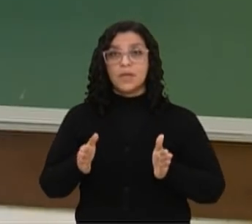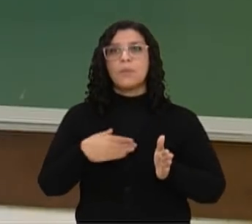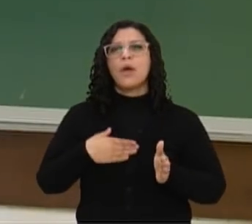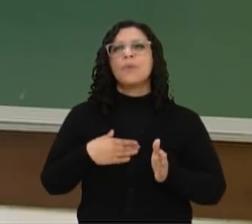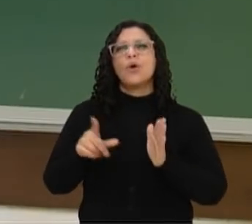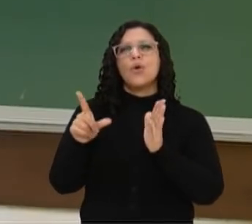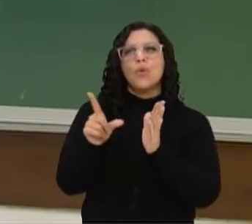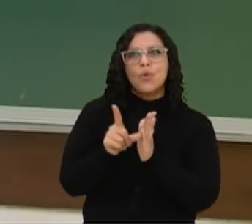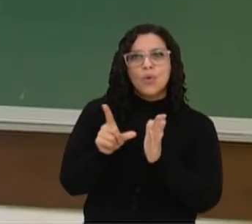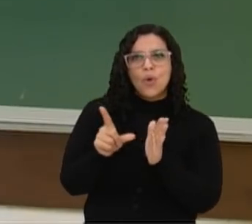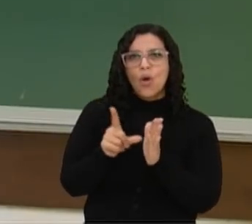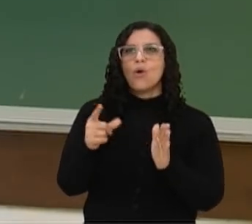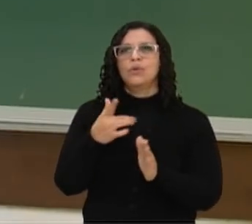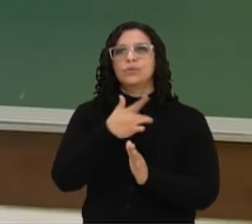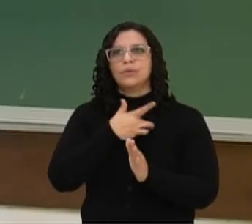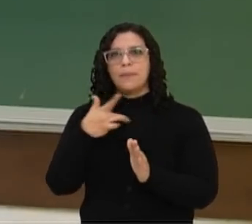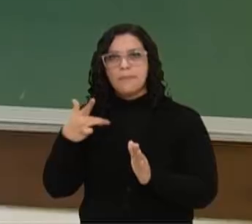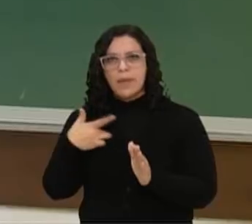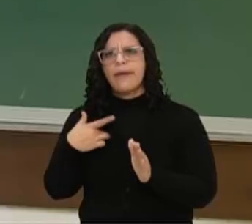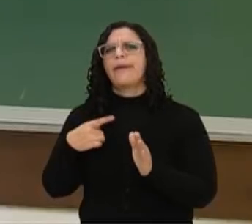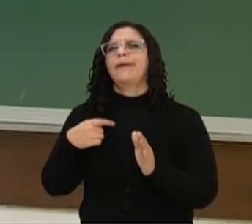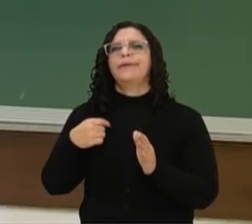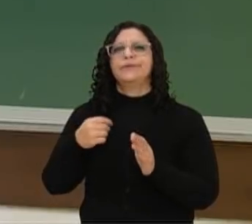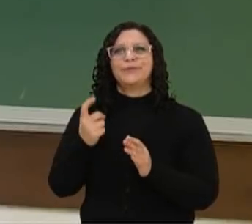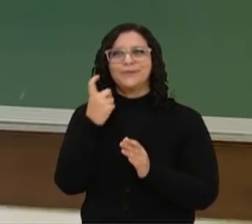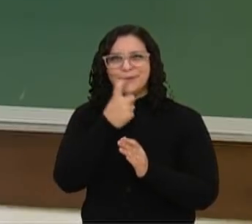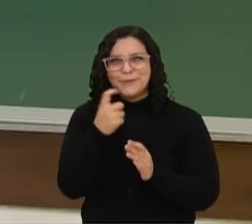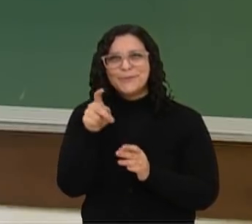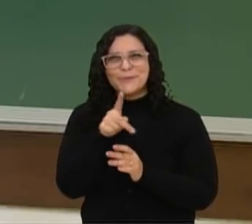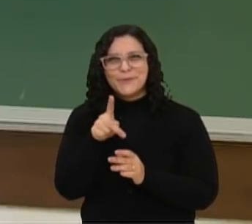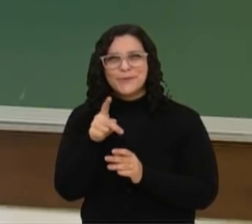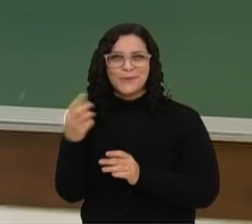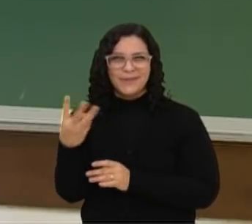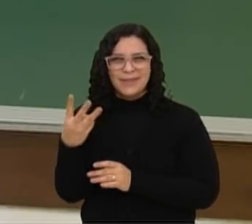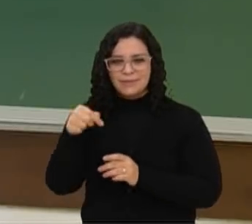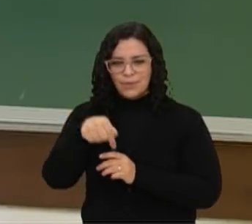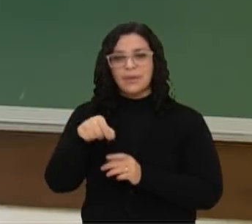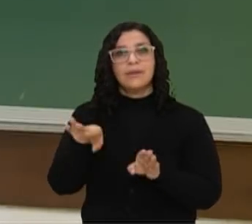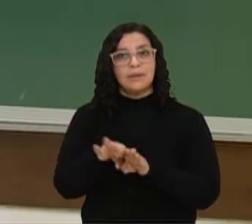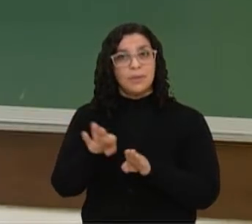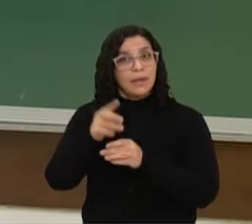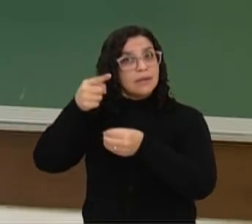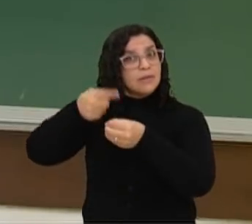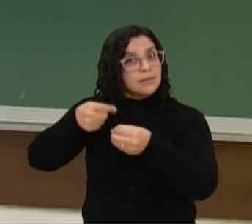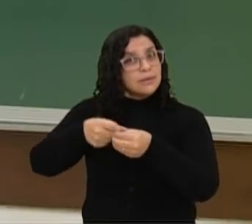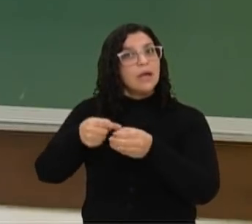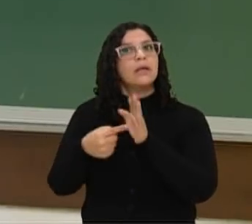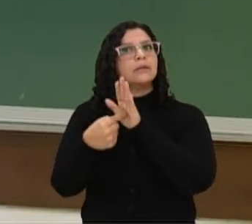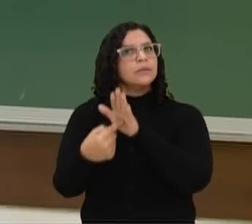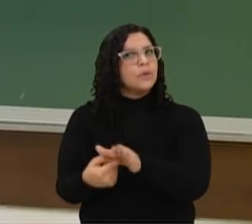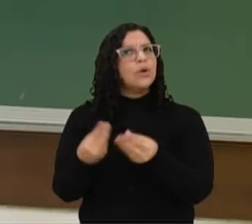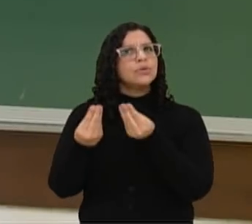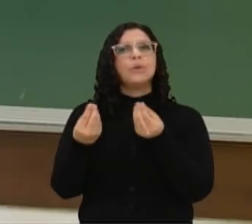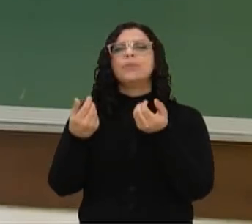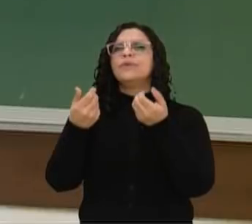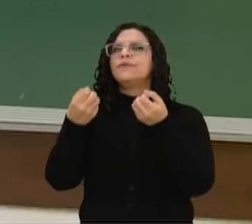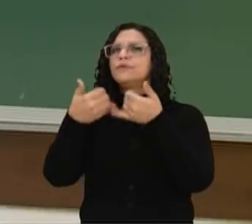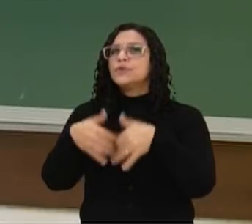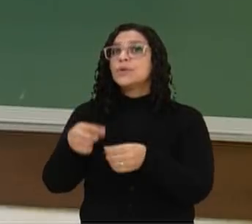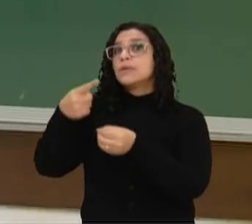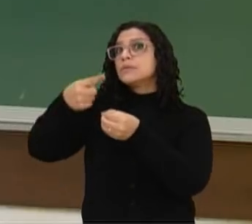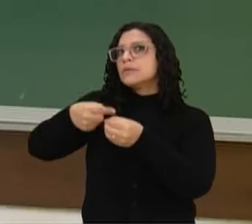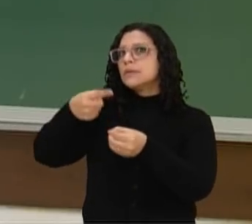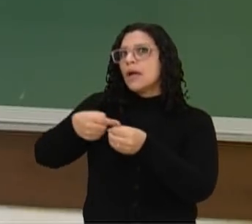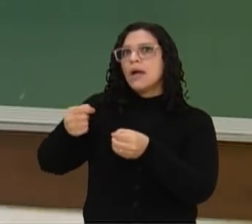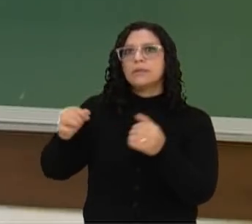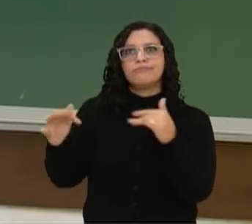serviço ligado aos centros urbanos, depois ali na frente nos slides a gente vai ver um mapa que mostra essa ideia dos grandes centros